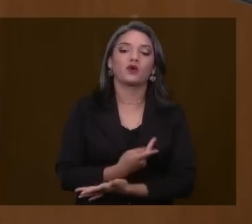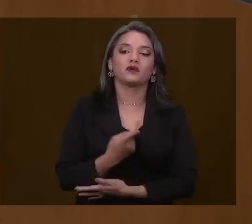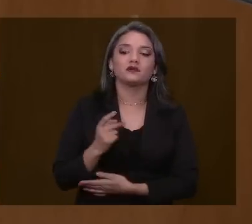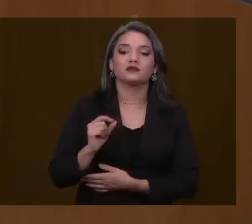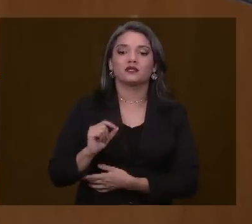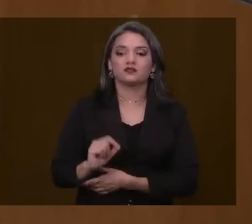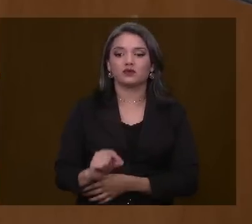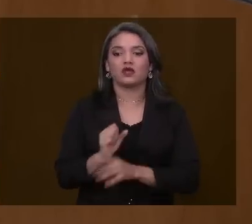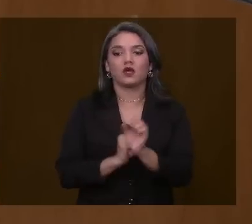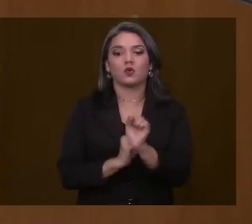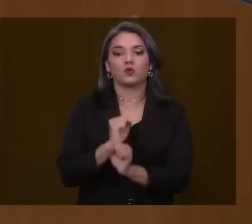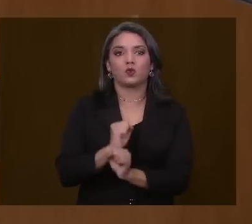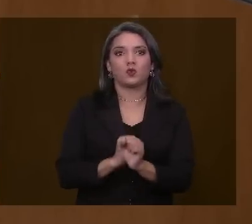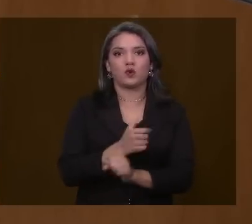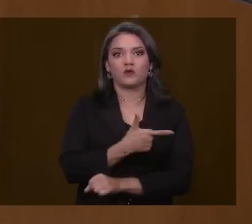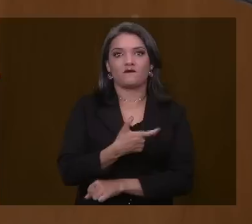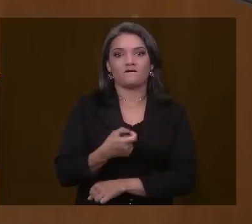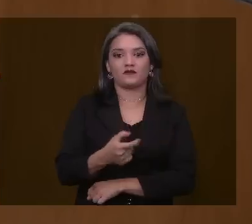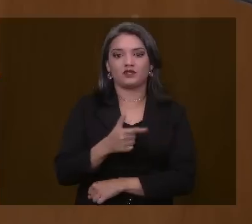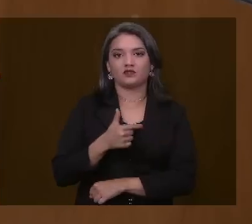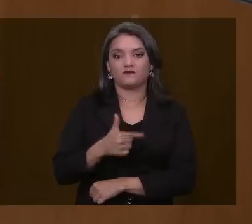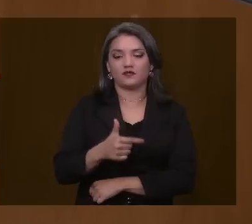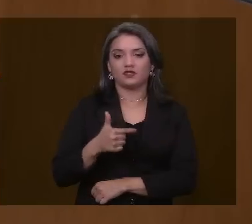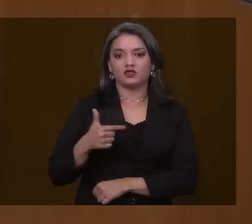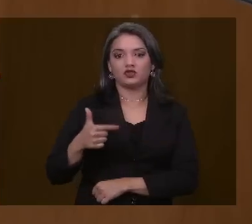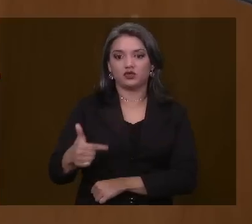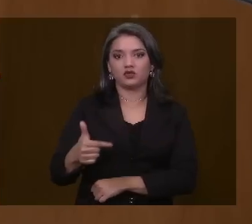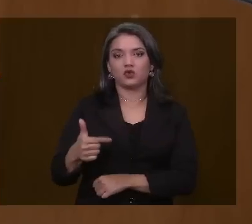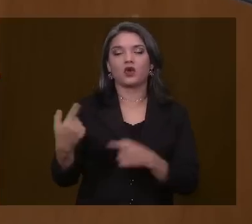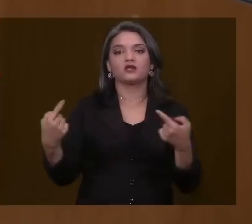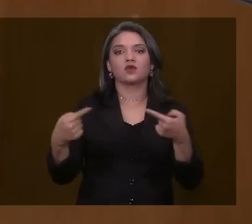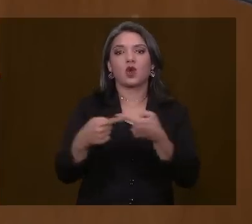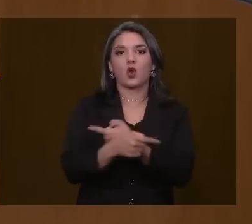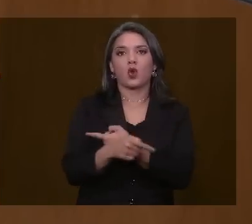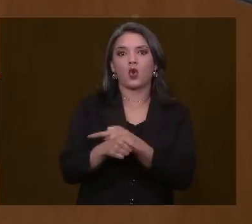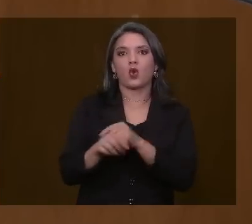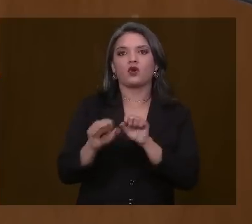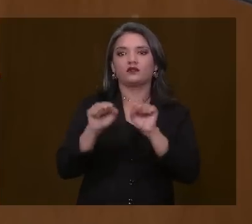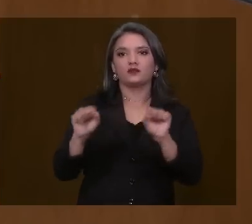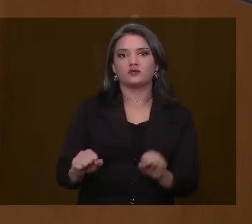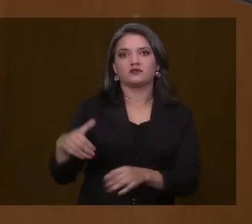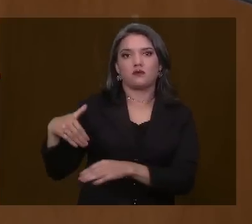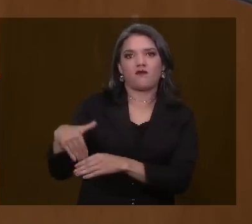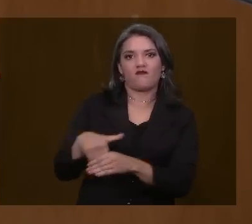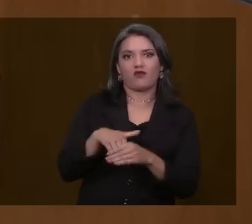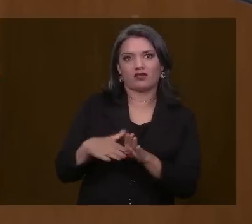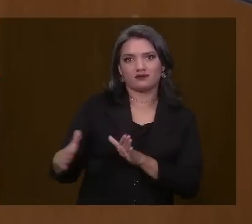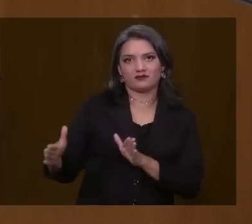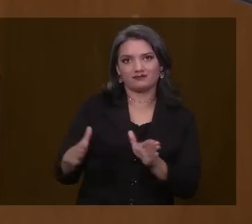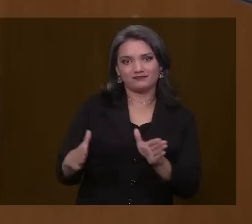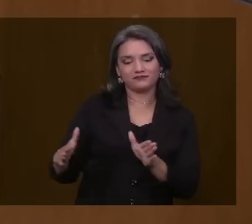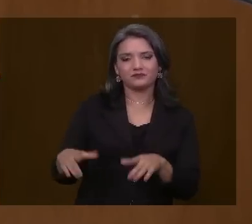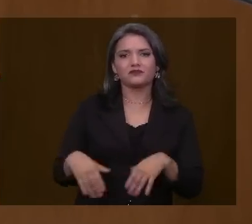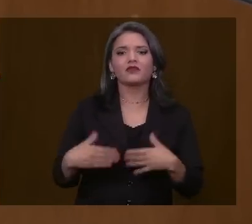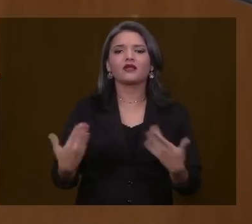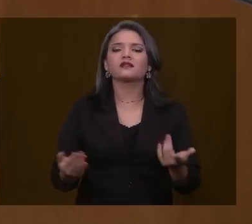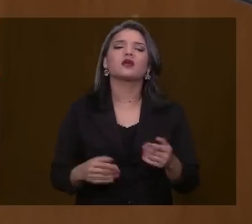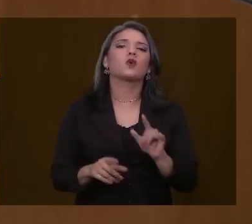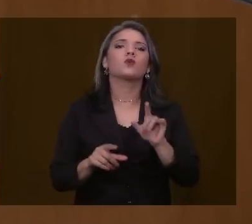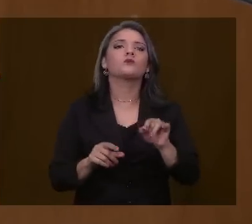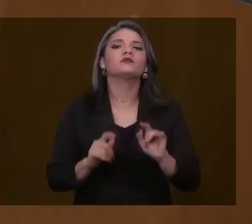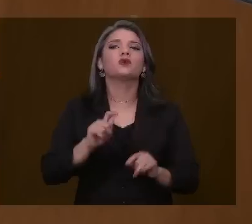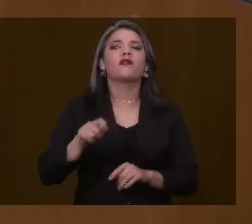em 2022 contra o sistema eleitoral brasileiro. A escolha do alvo